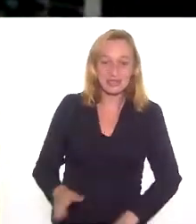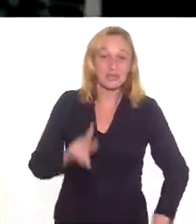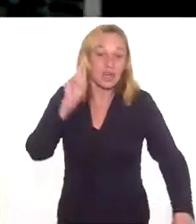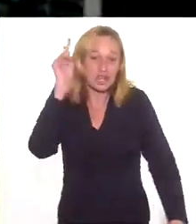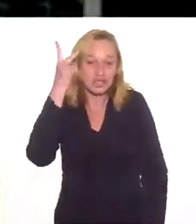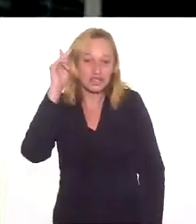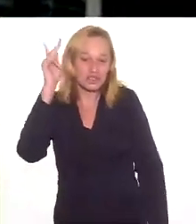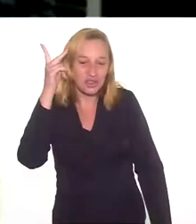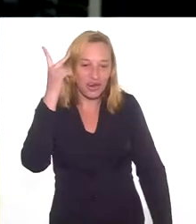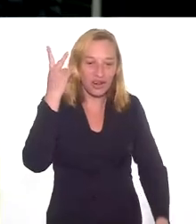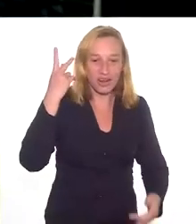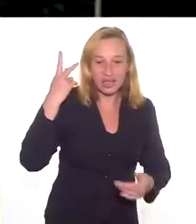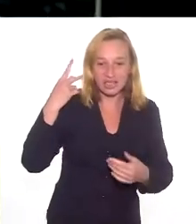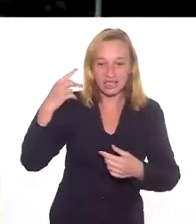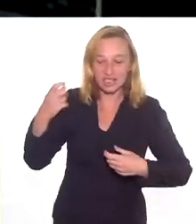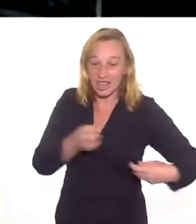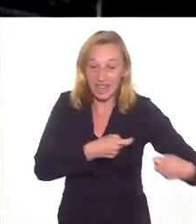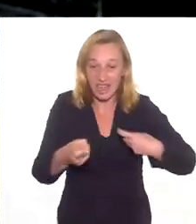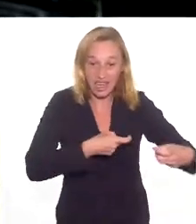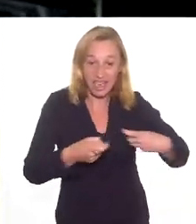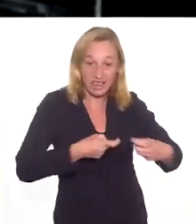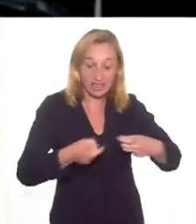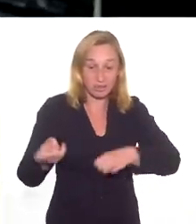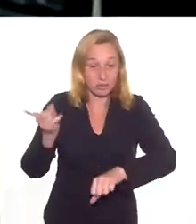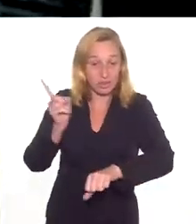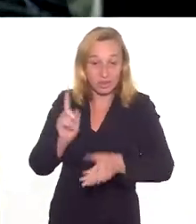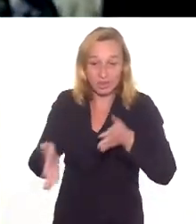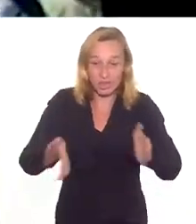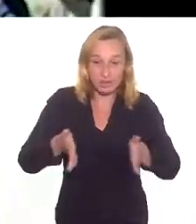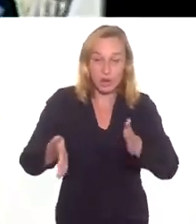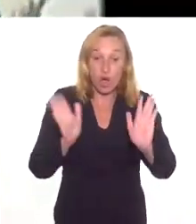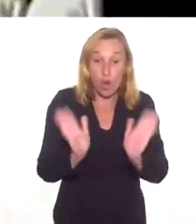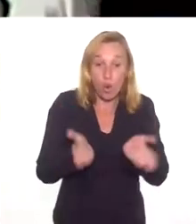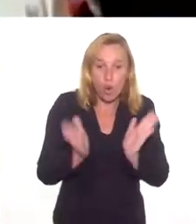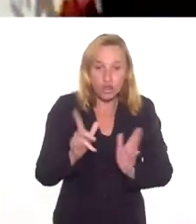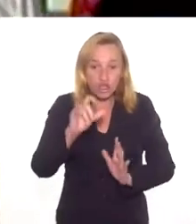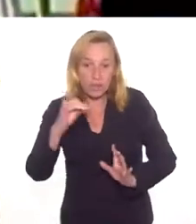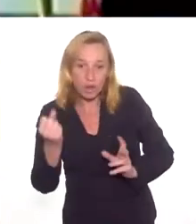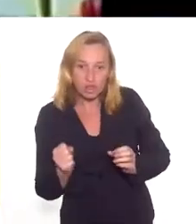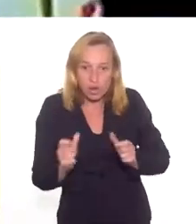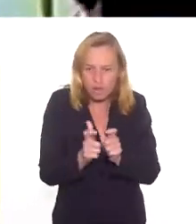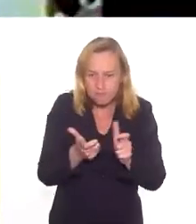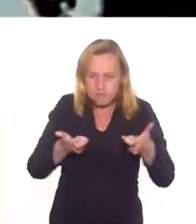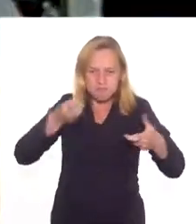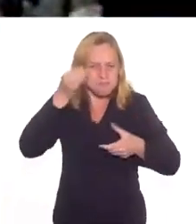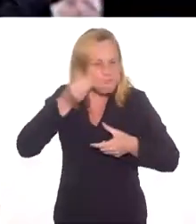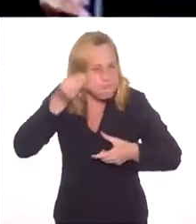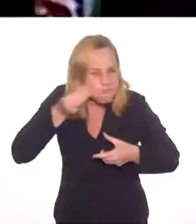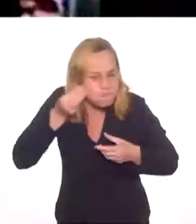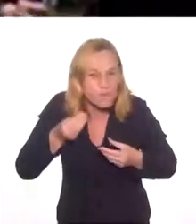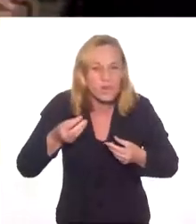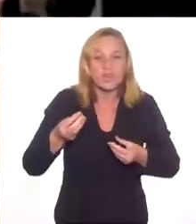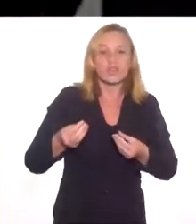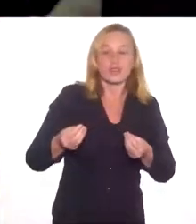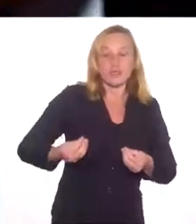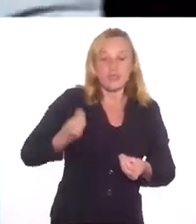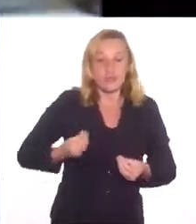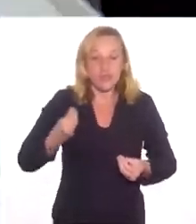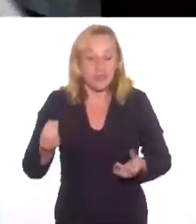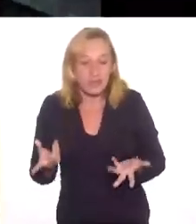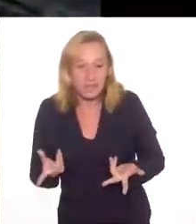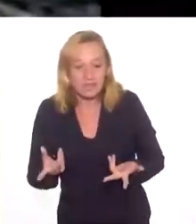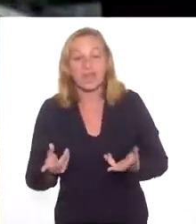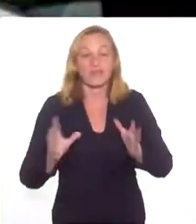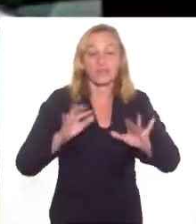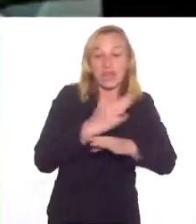Palco histórico de sangrentos conflitos na época do apartheid, hoje o laboratório de um imenso experimento social de convivência e